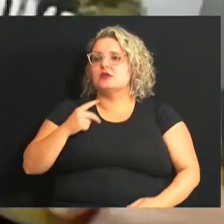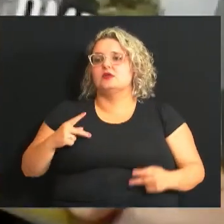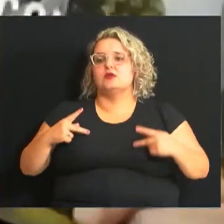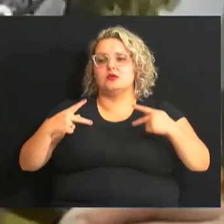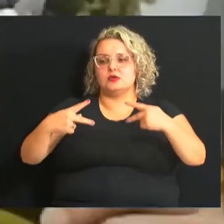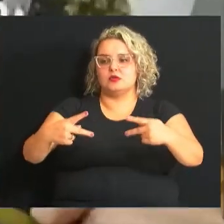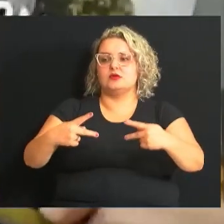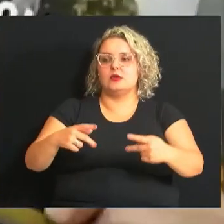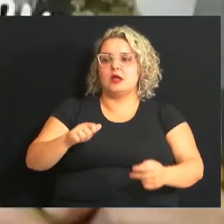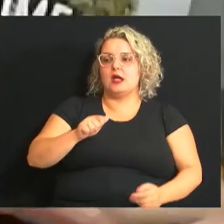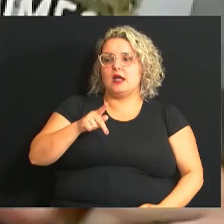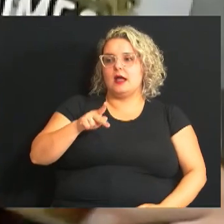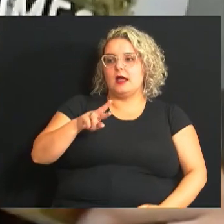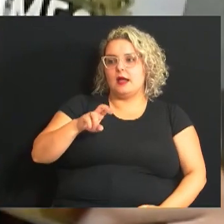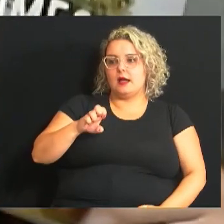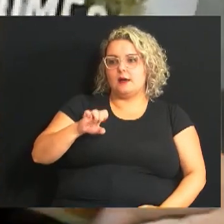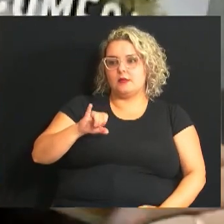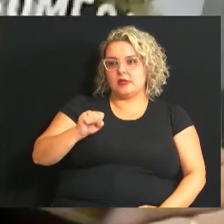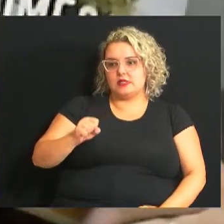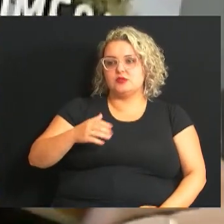Apres, no meu Instagram,